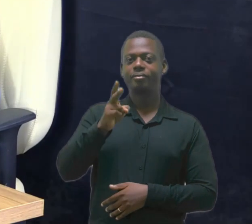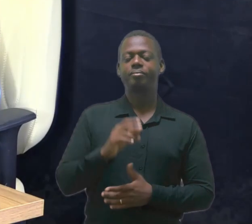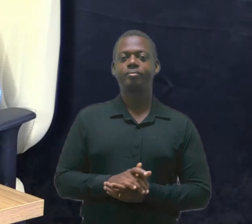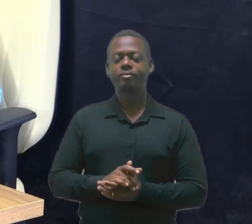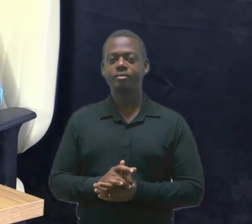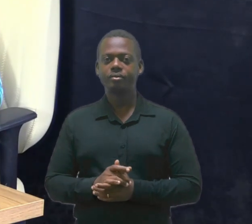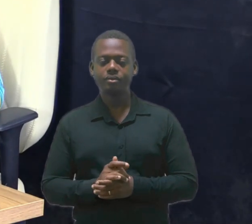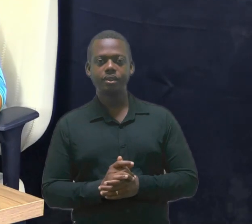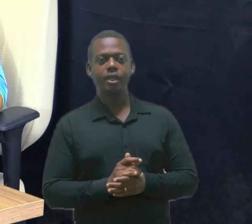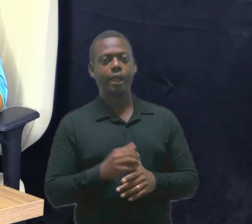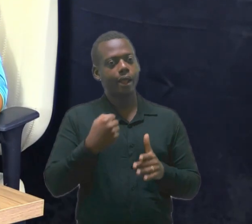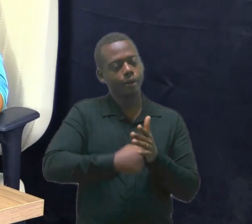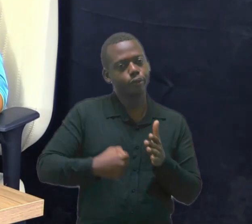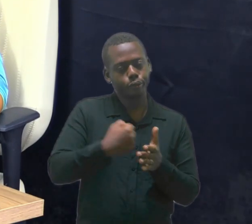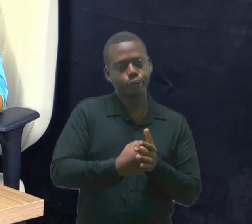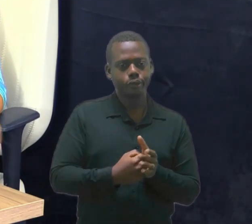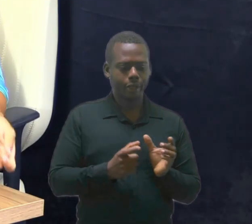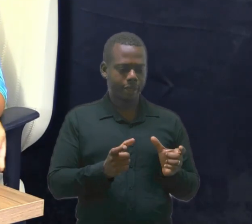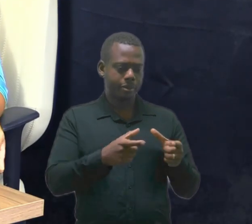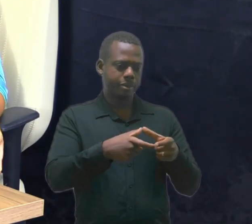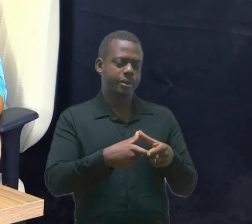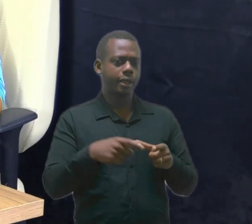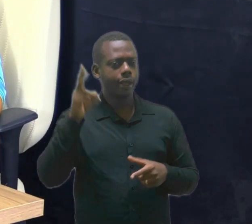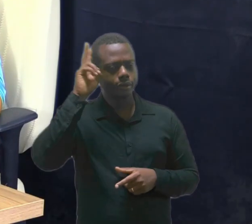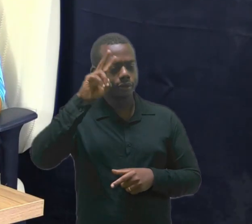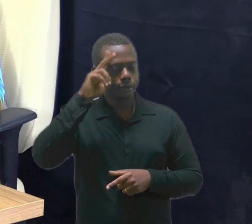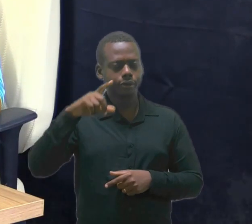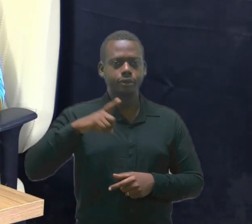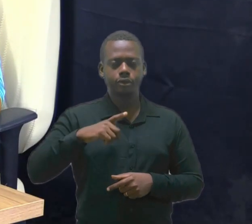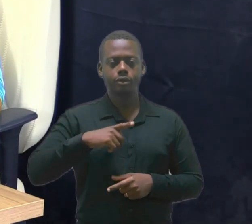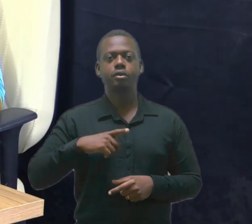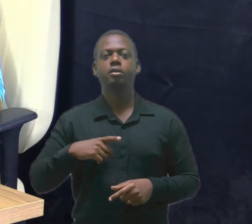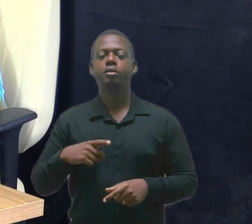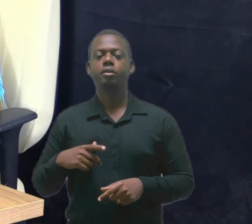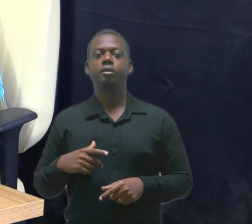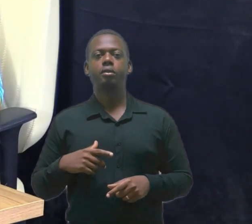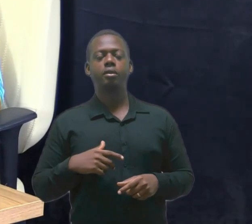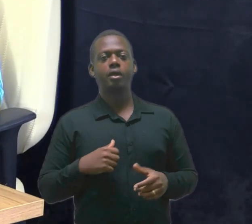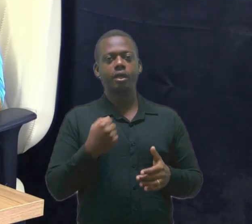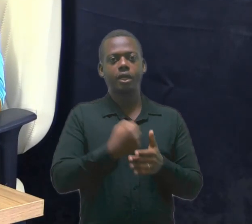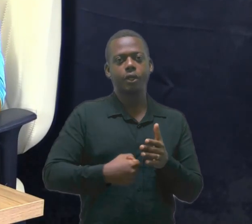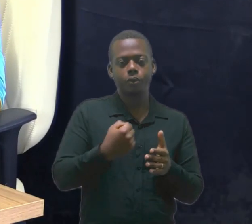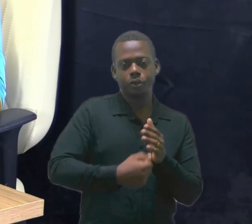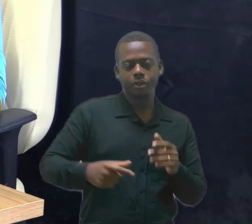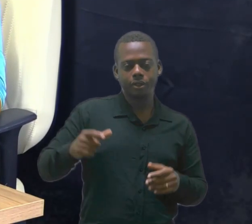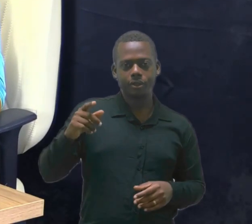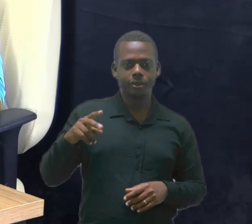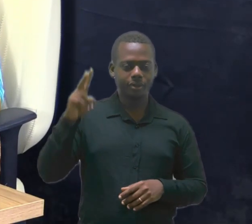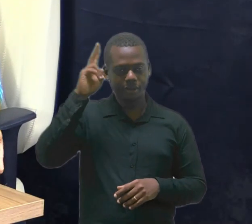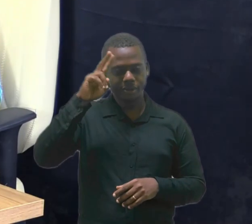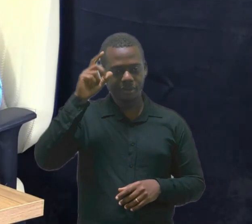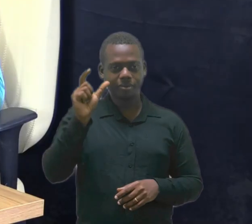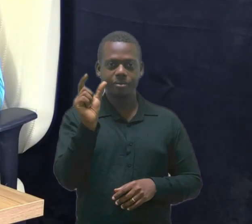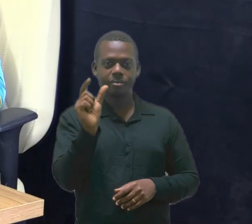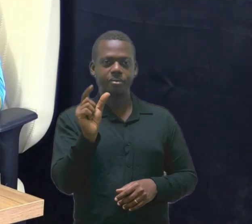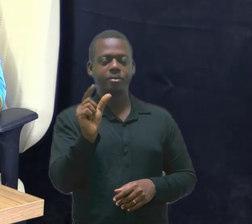né? Então, faz parte, né? Luta, né? As minorias têm essa história, né? Legado, mas as minorias, luta de minorias, né? Sim.